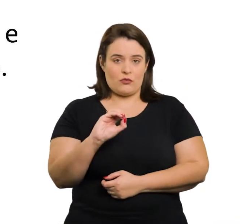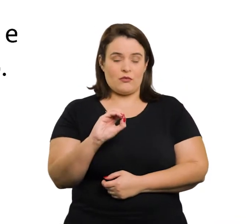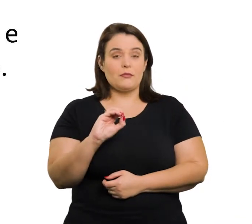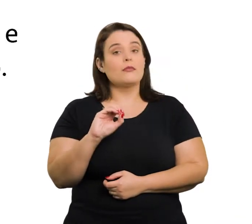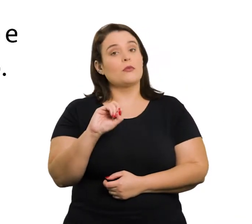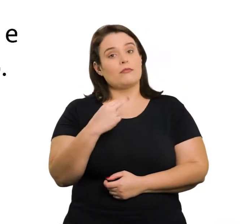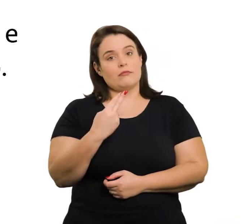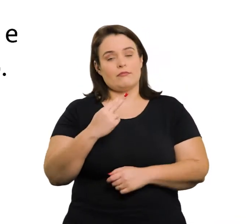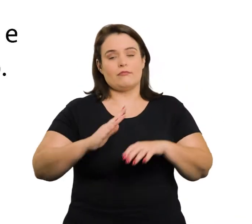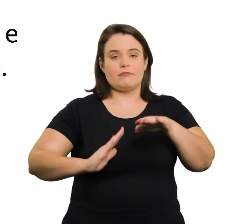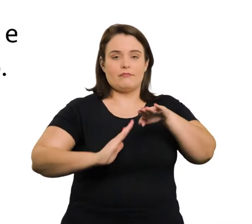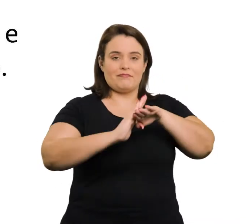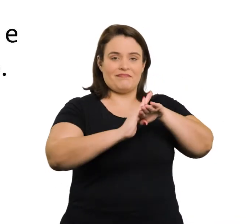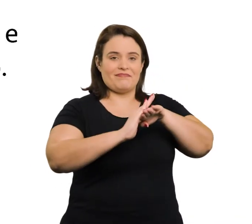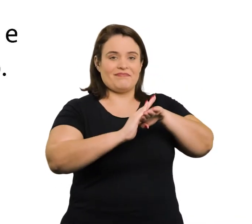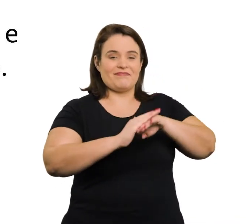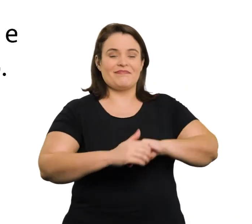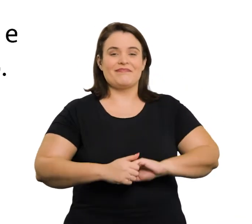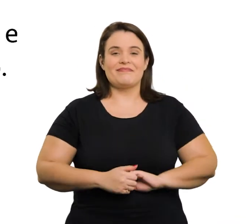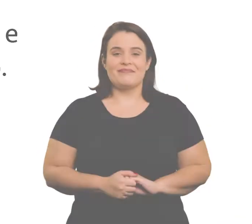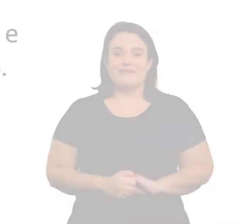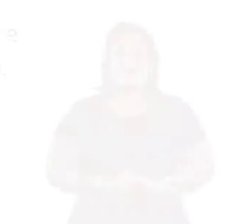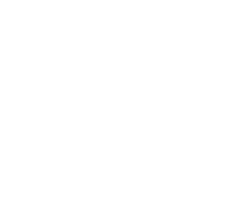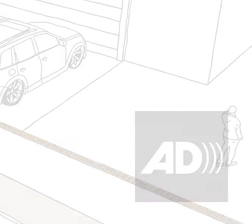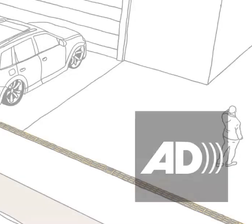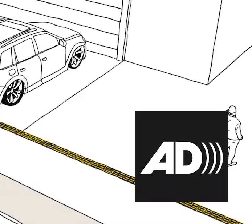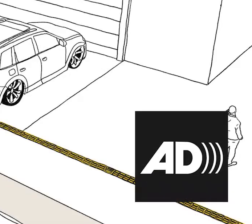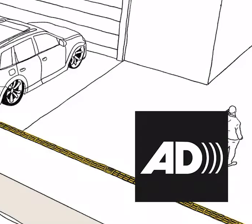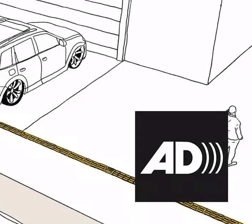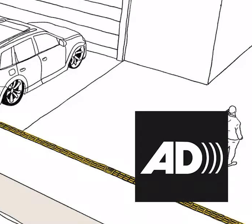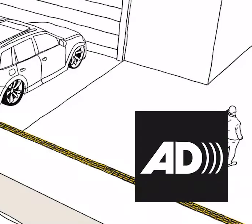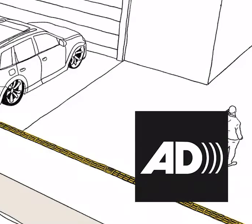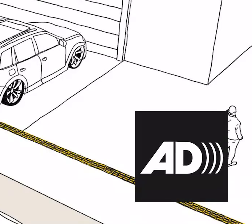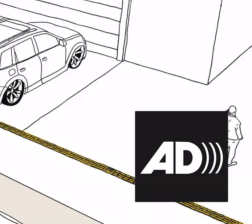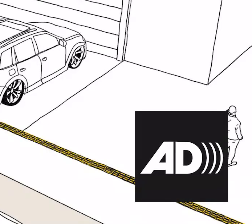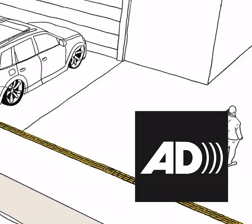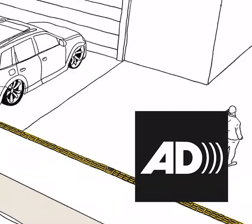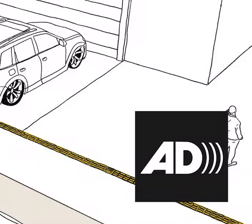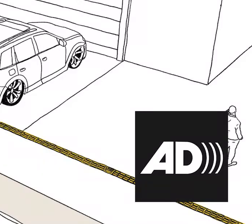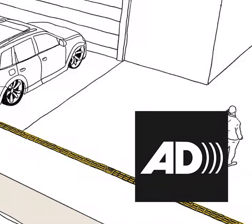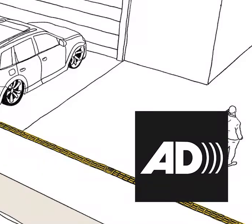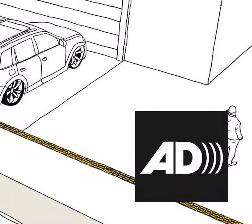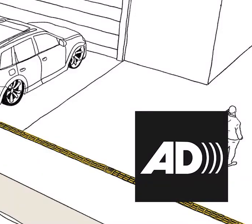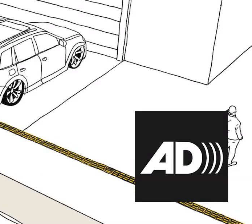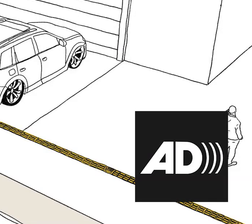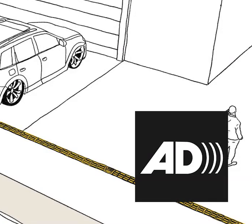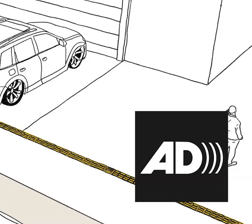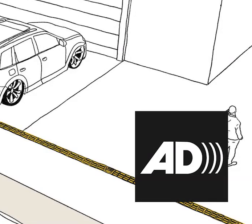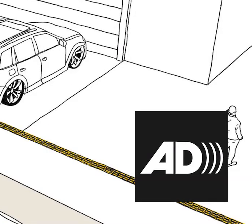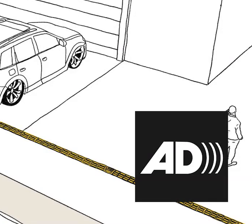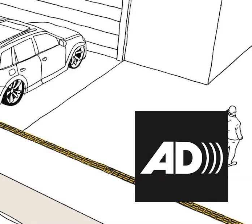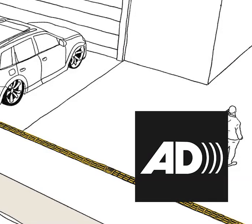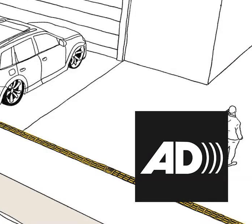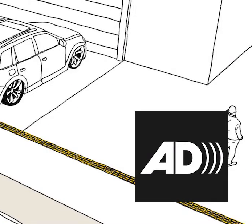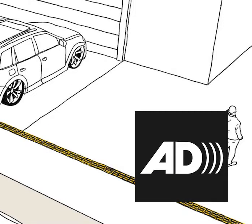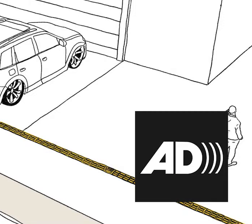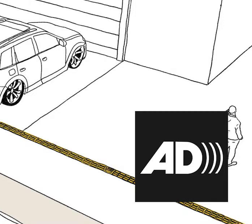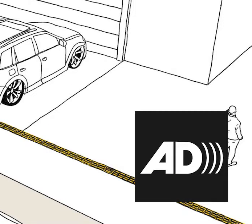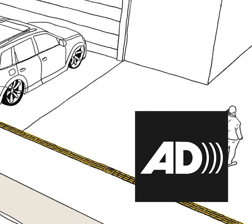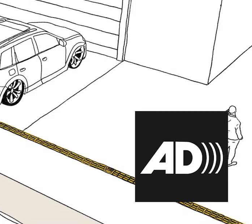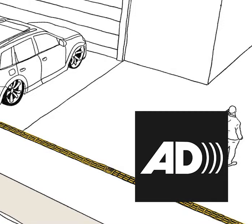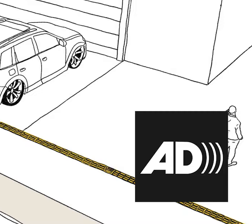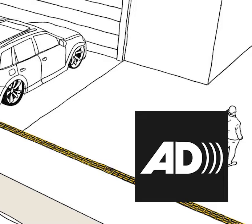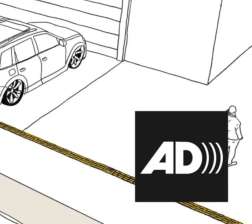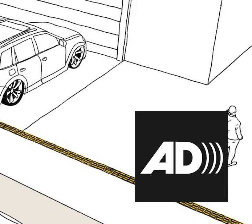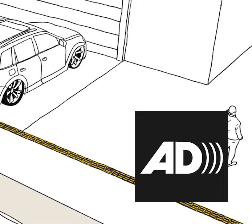e eventual rampa na faixa de acesso. A imagem mostra a entrada de veículos de um edifício.